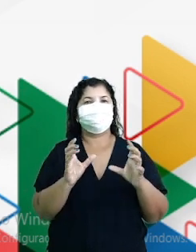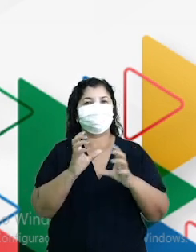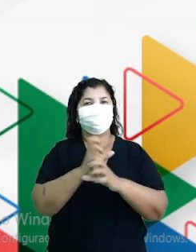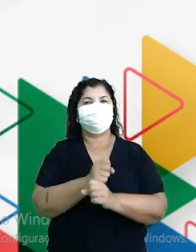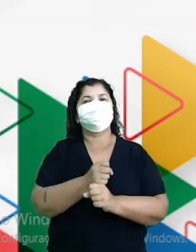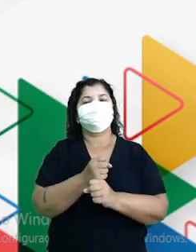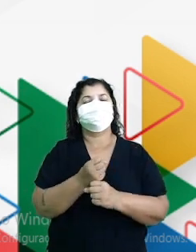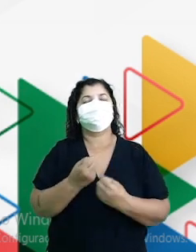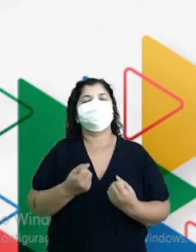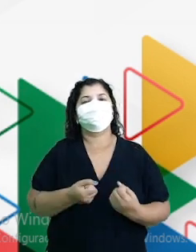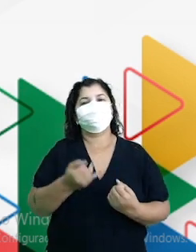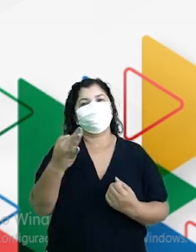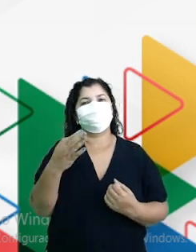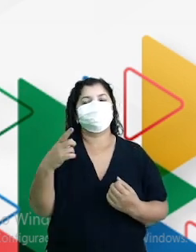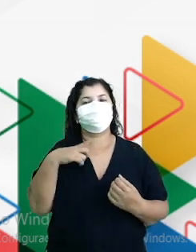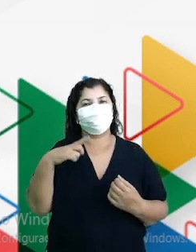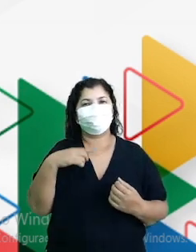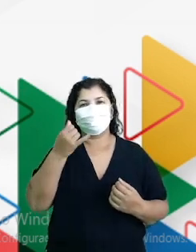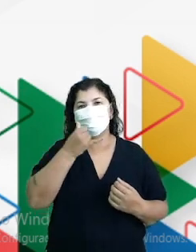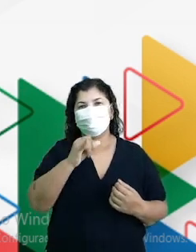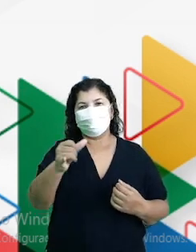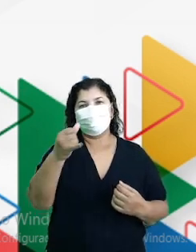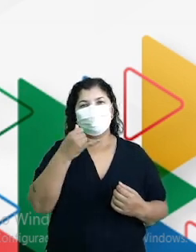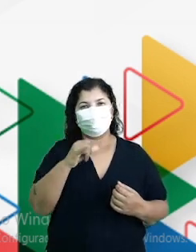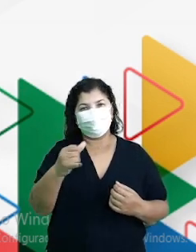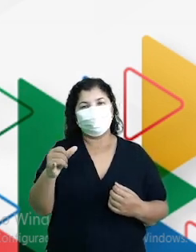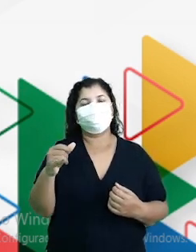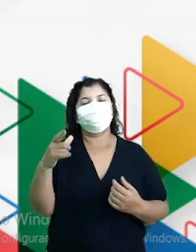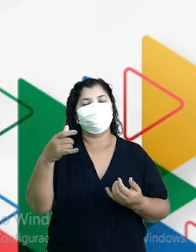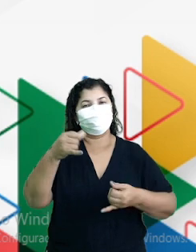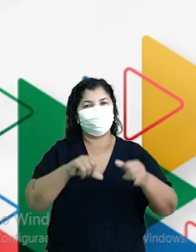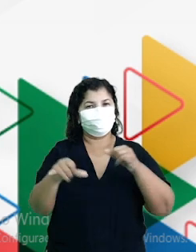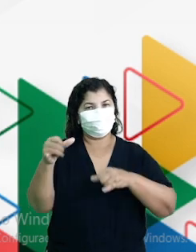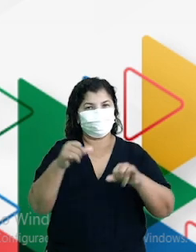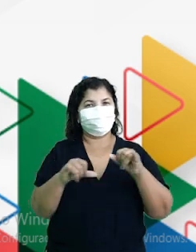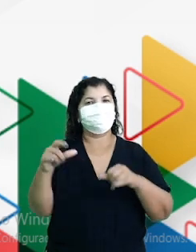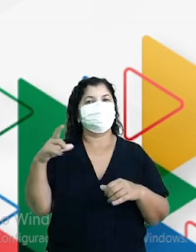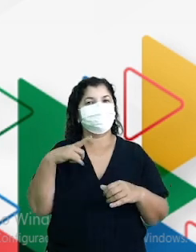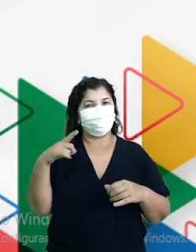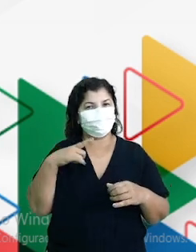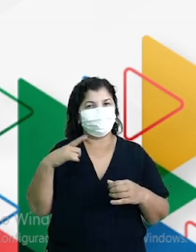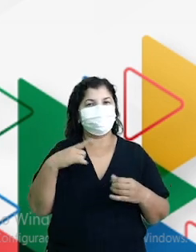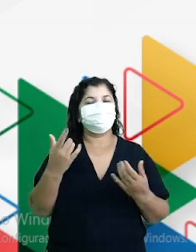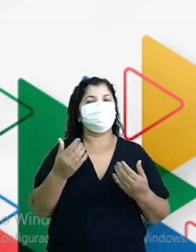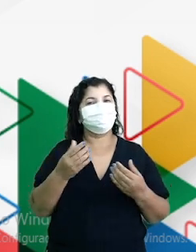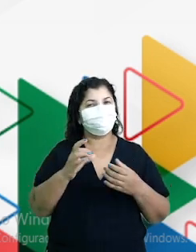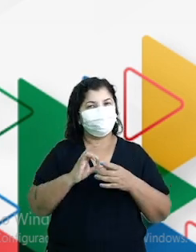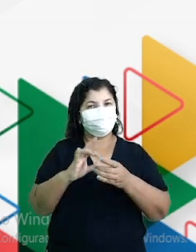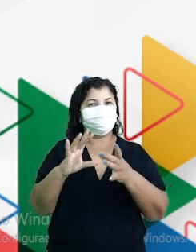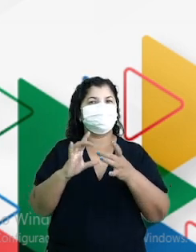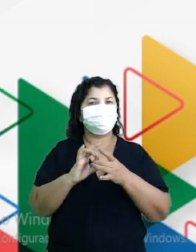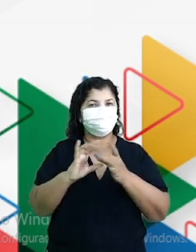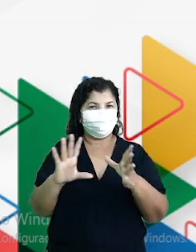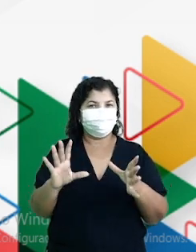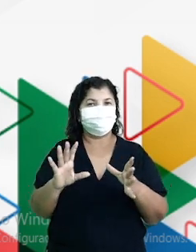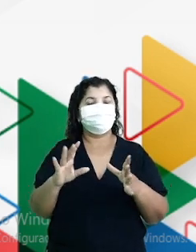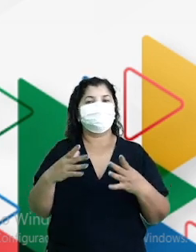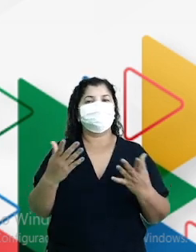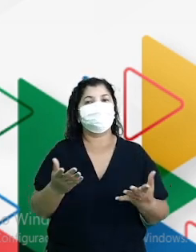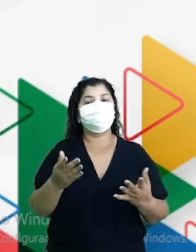o quanto de energia aquela reação química está liberando. Ou melhor, o quanto de energia